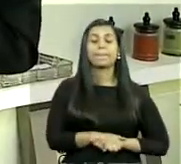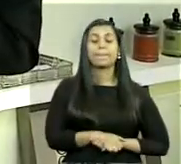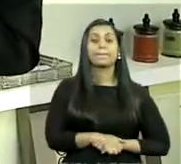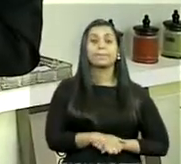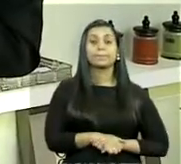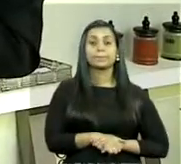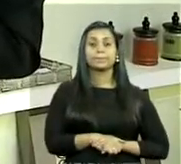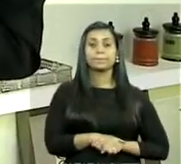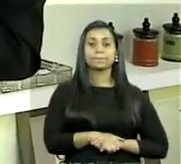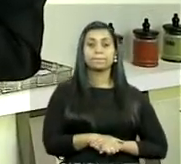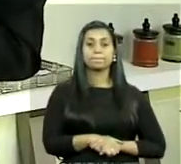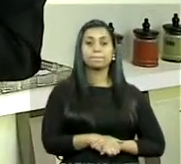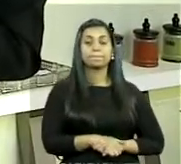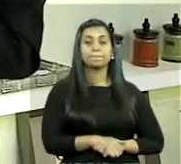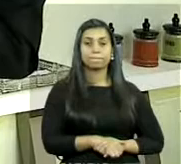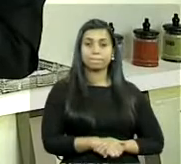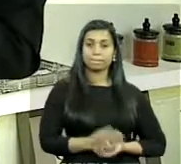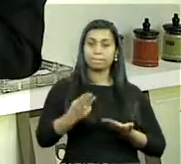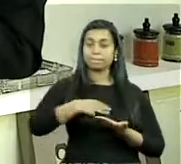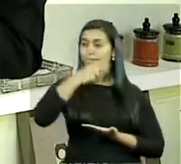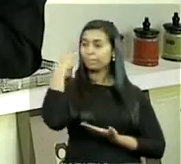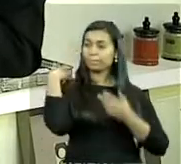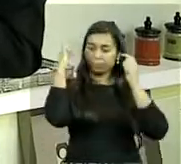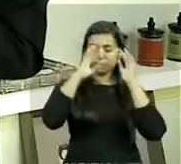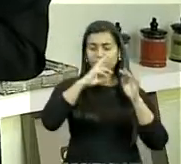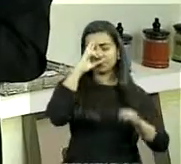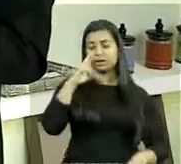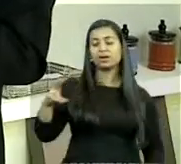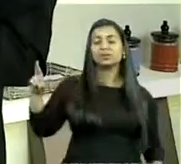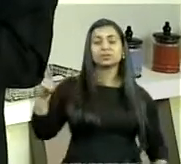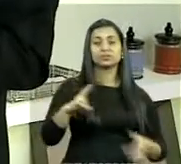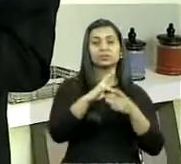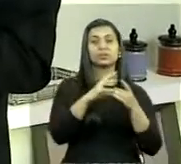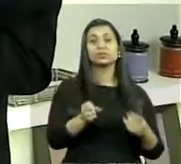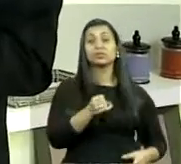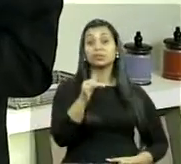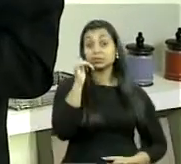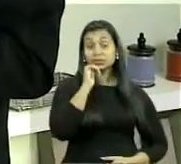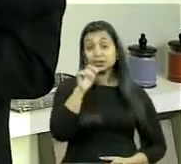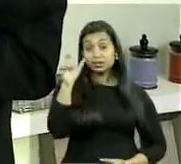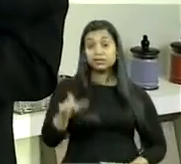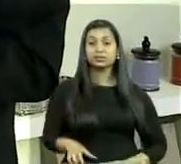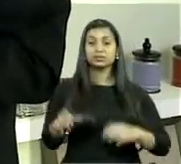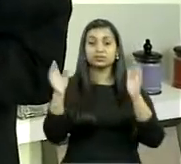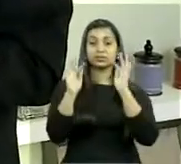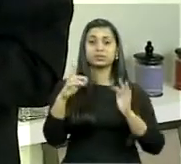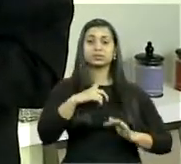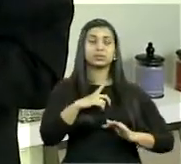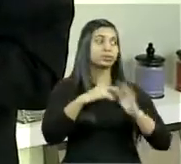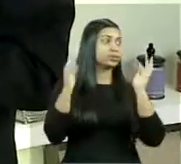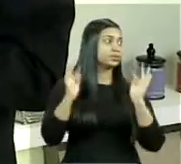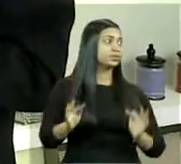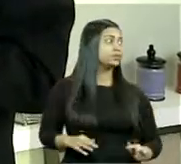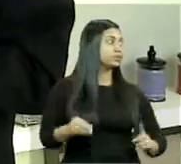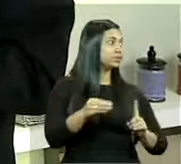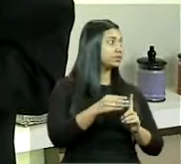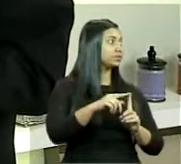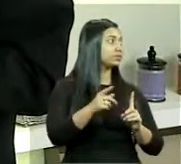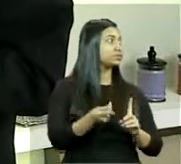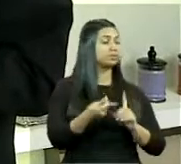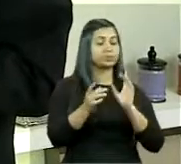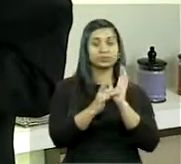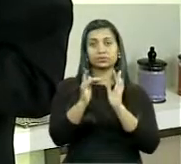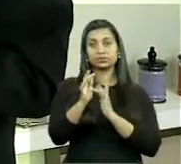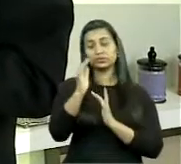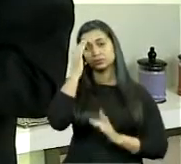na hora da nossa morte. Amém. Ave Maria, cheia de graça, o Senhor é convosco. Bendita sois vós entre as mulheres, e